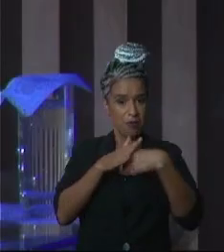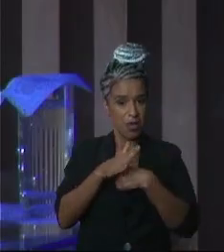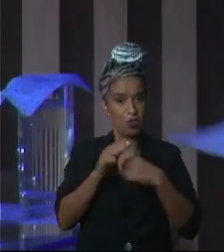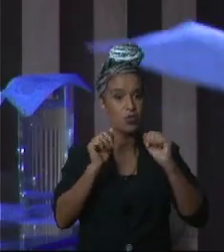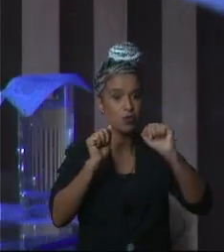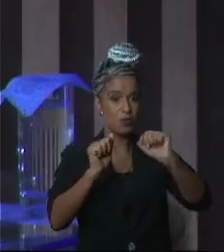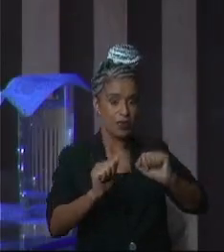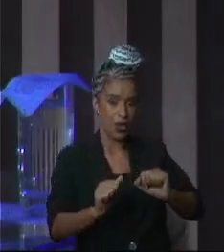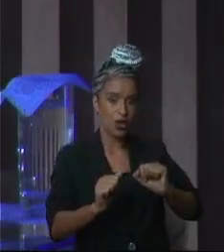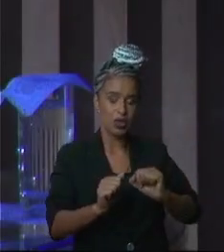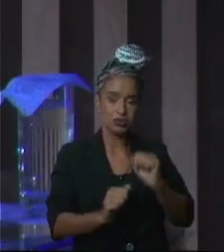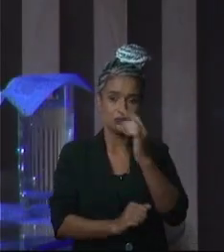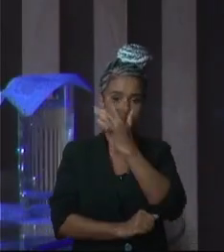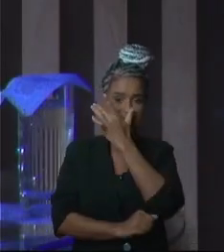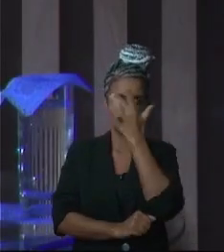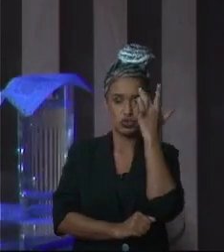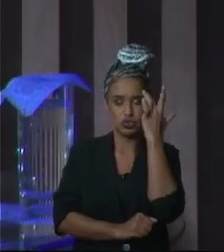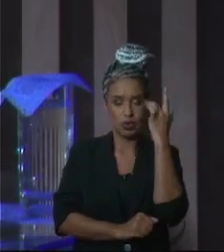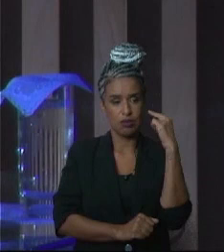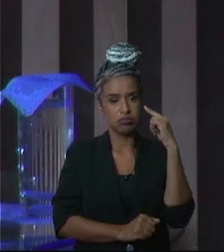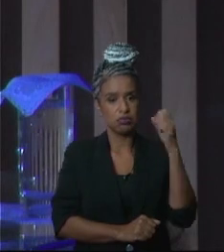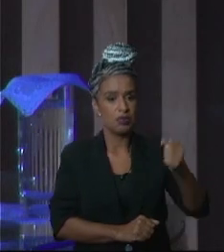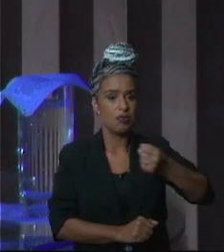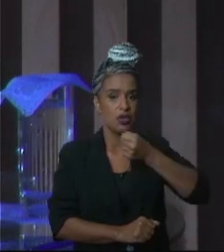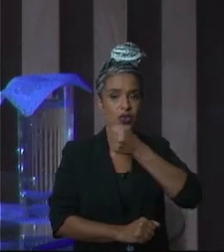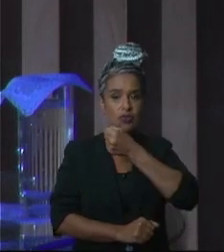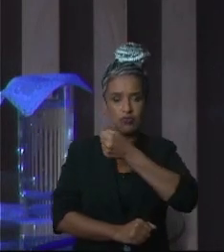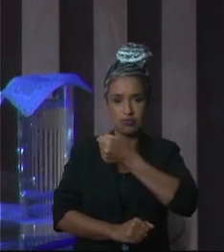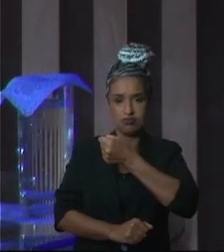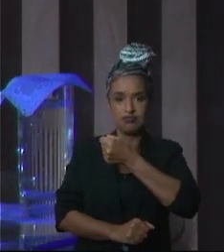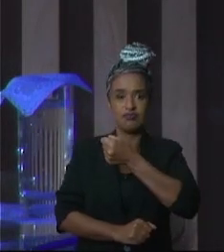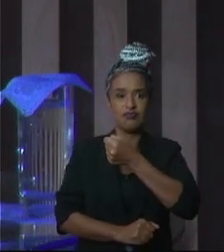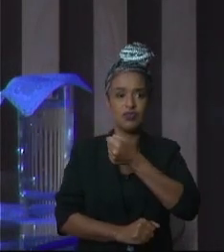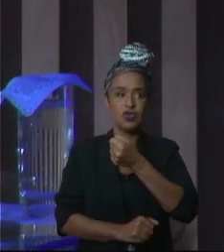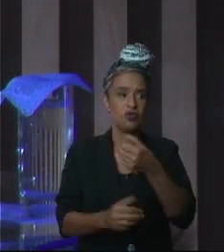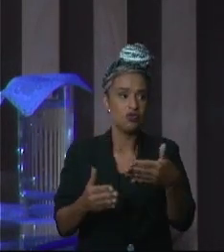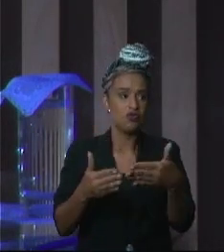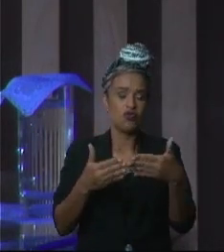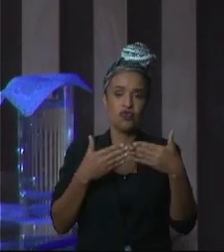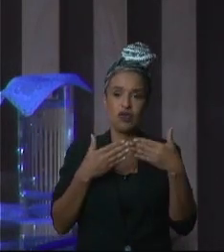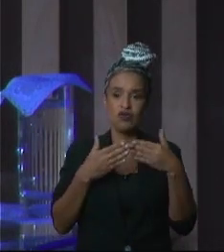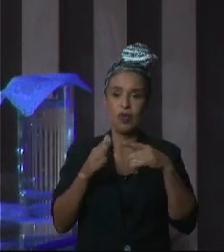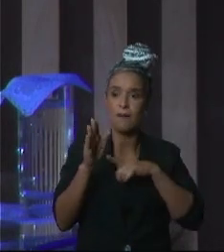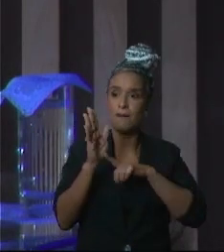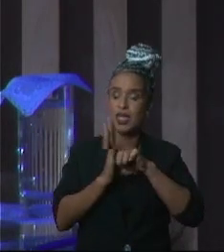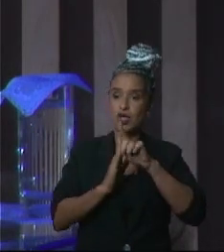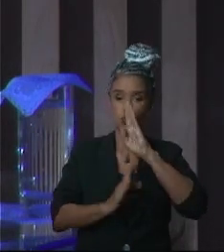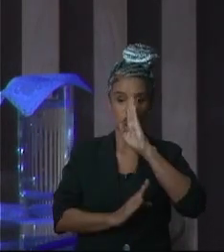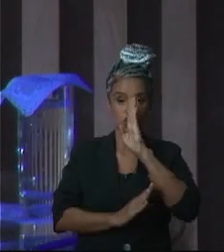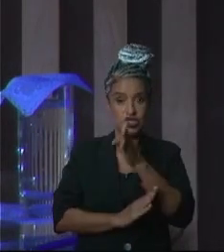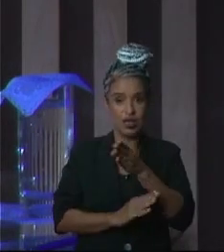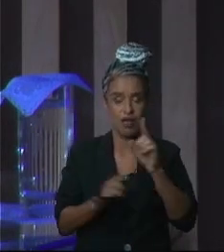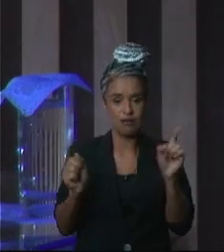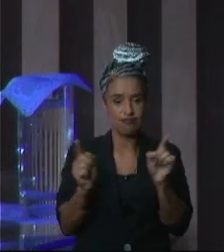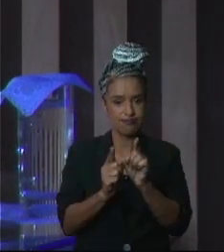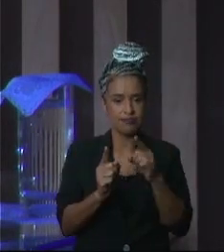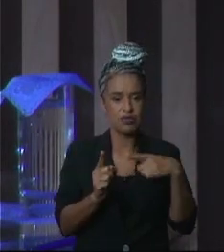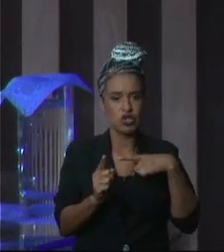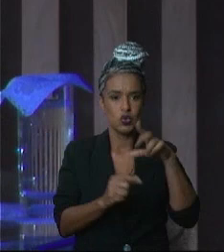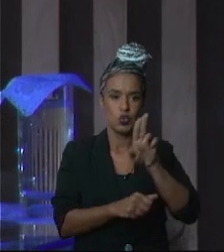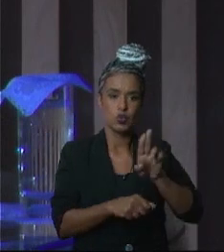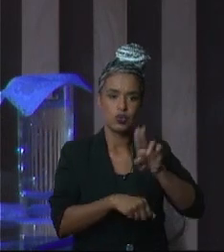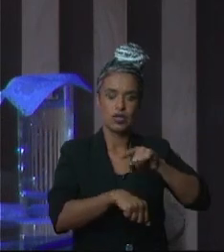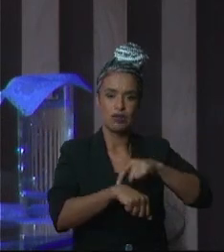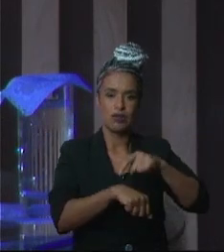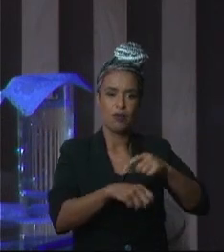público. Nós vamos ter pessoas ao lado que podem entregar o microfone. Por favor, façam perguntas breves e rápidas para que a gente possa usar o nosso tempo da